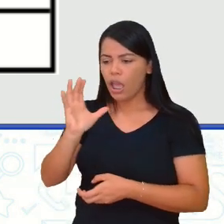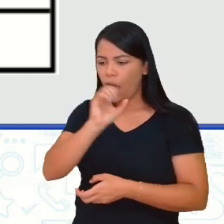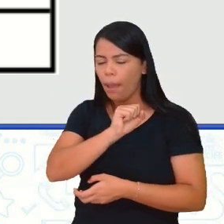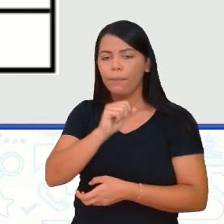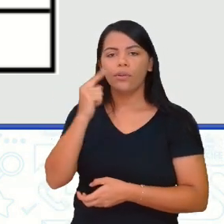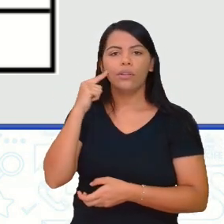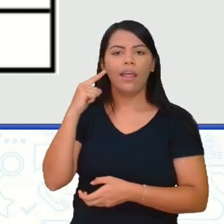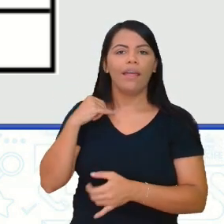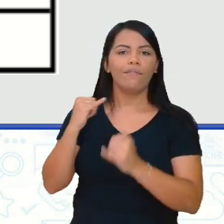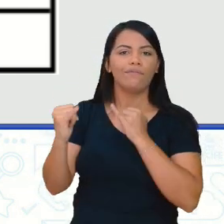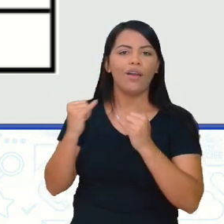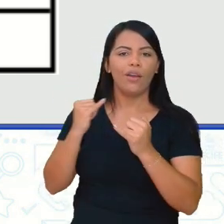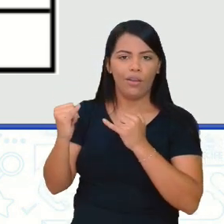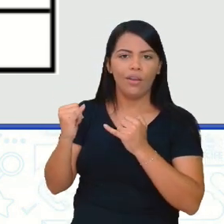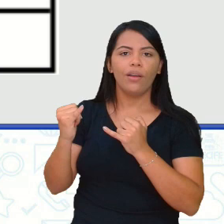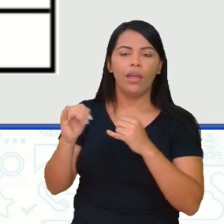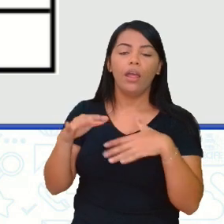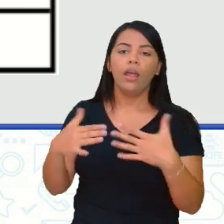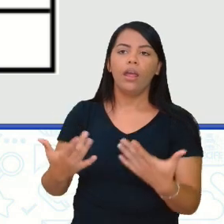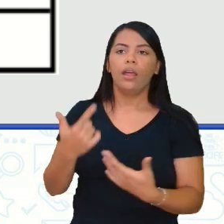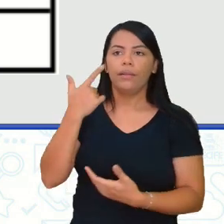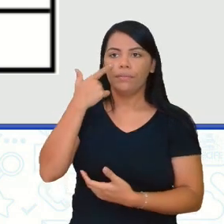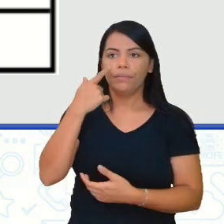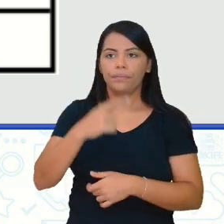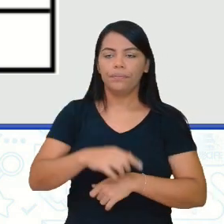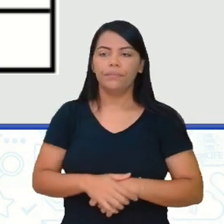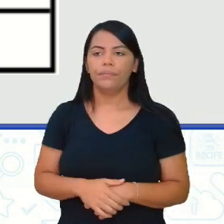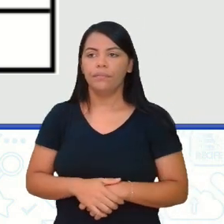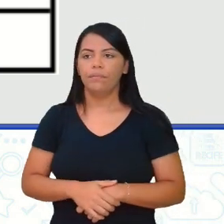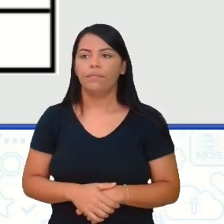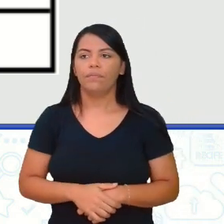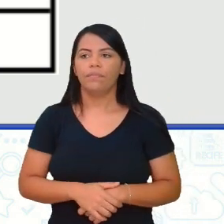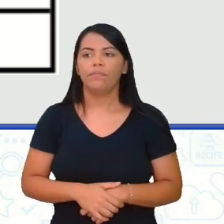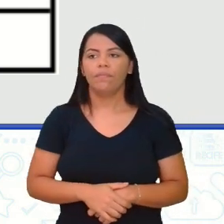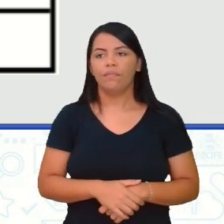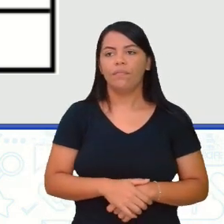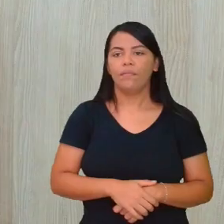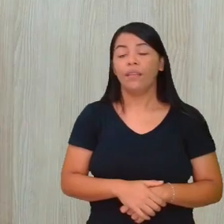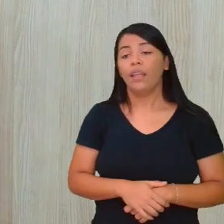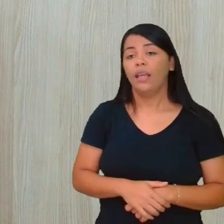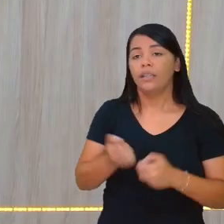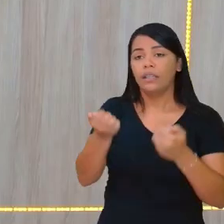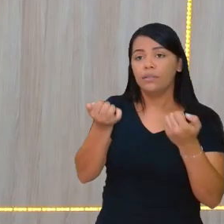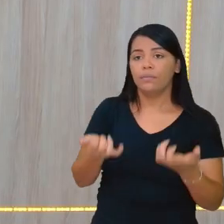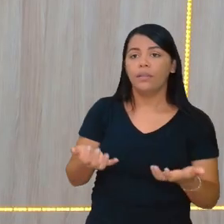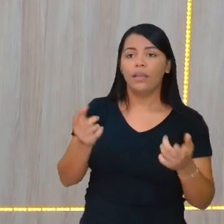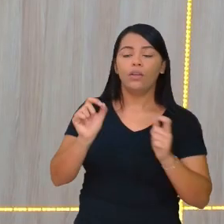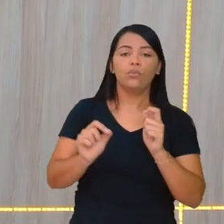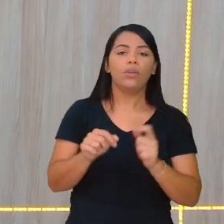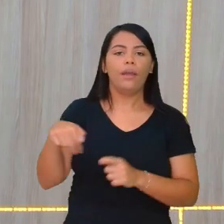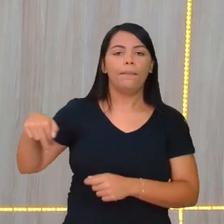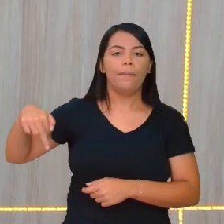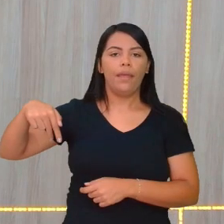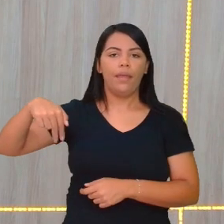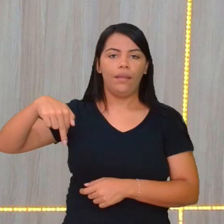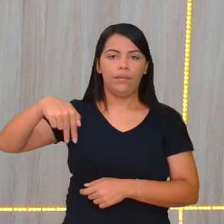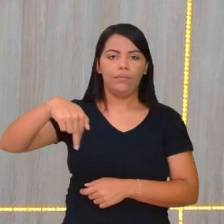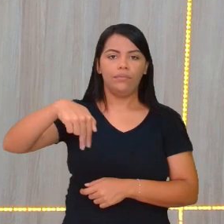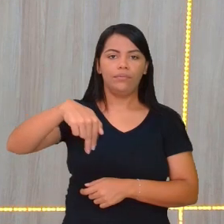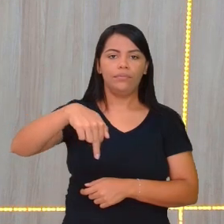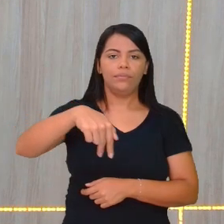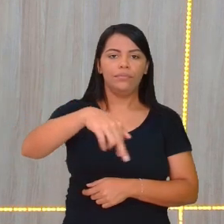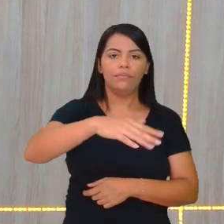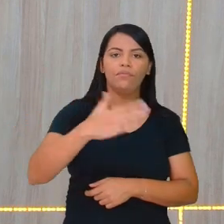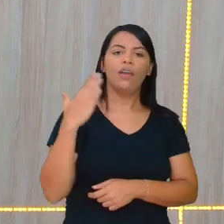ter todas as informações. Ora, está dizendo, vem para mim, aqui ele está a pé, certo?